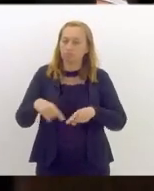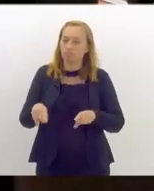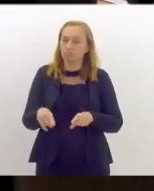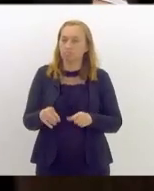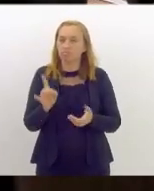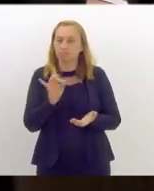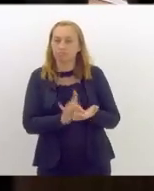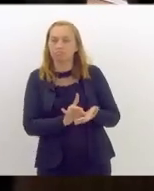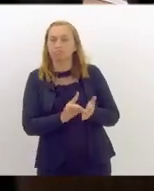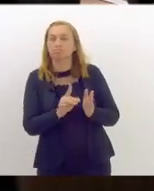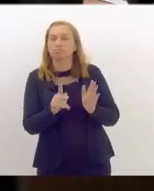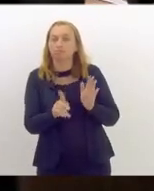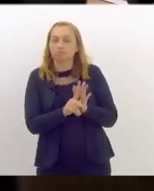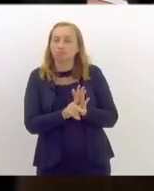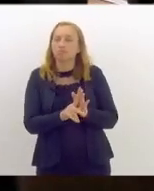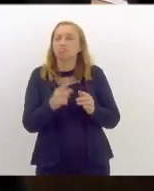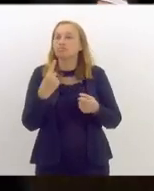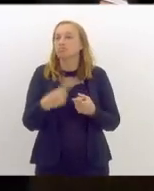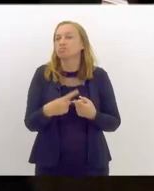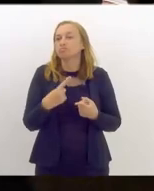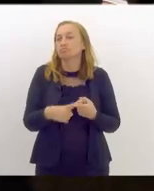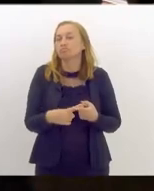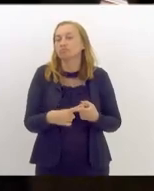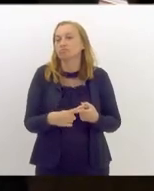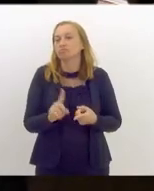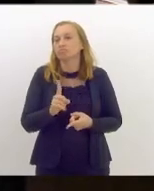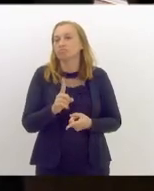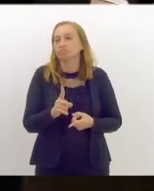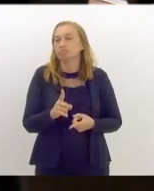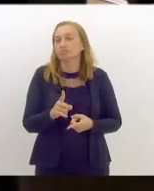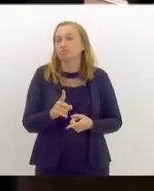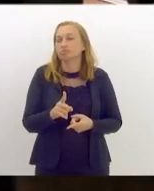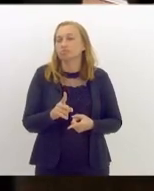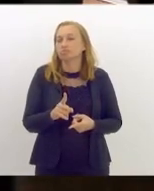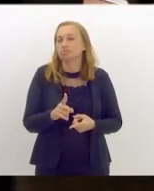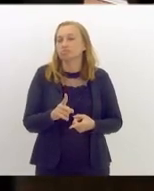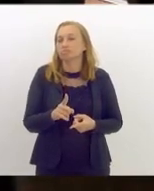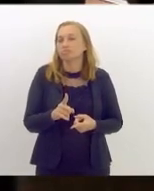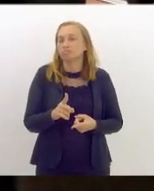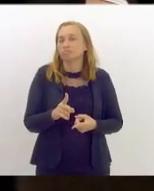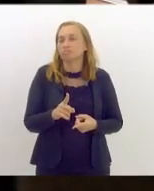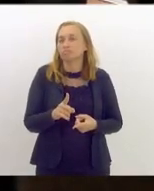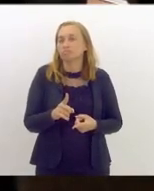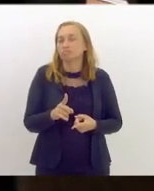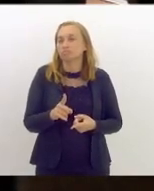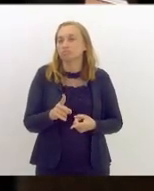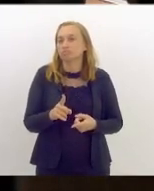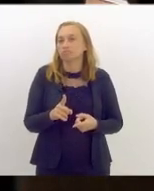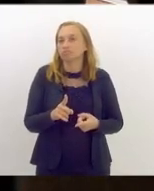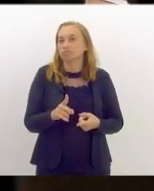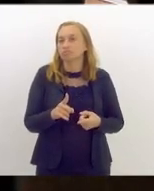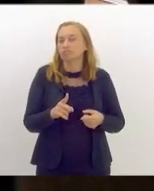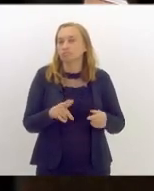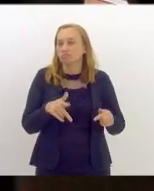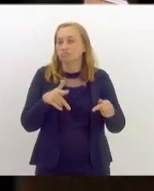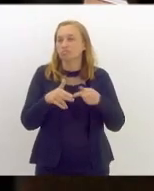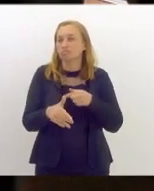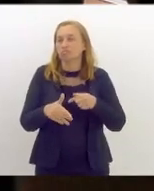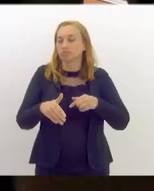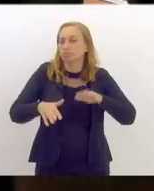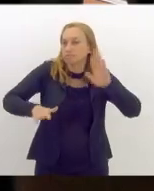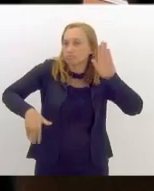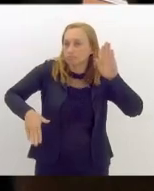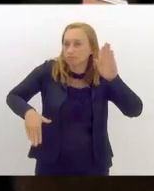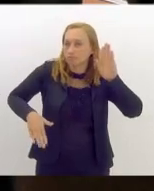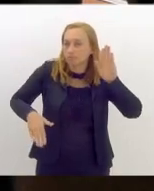original porque ela coloca aí não bacalhau ela coloca edificações nas praias